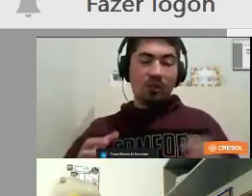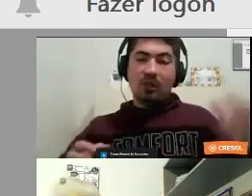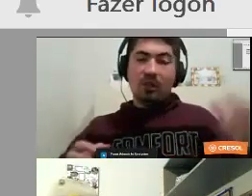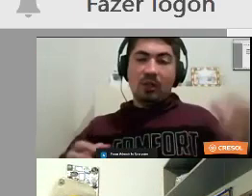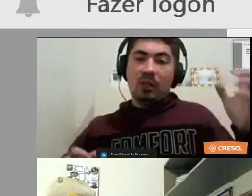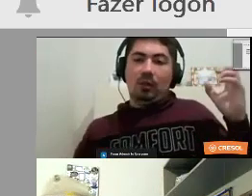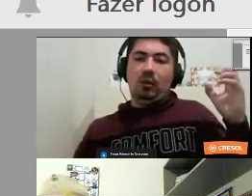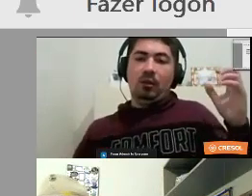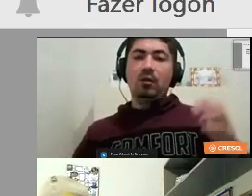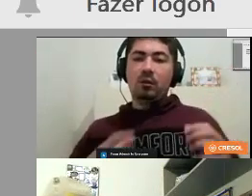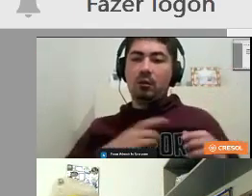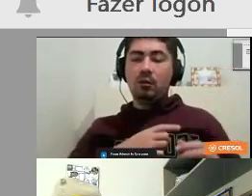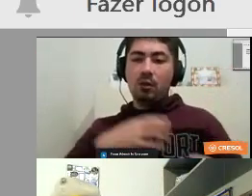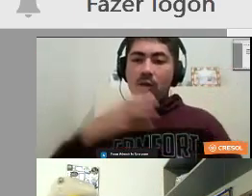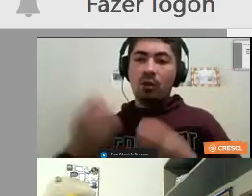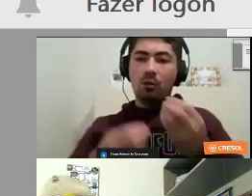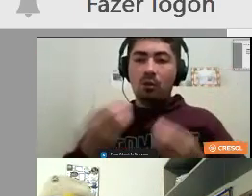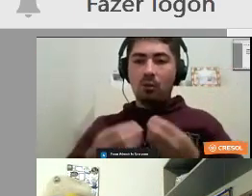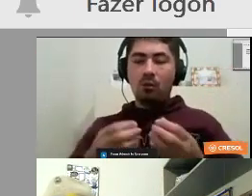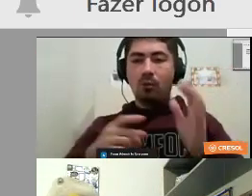melhor todo o